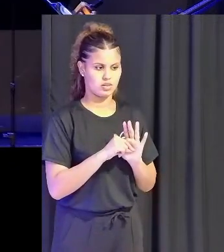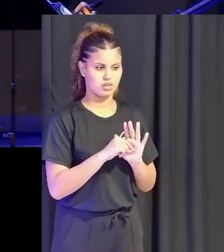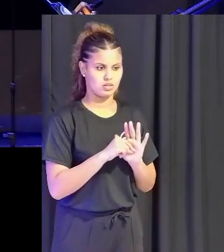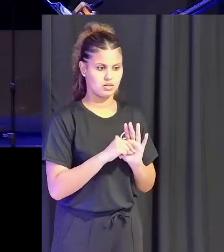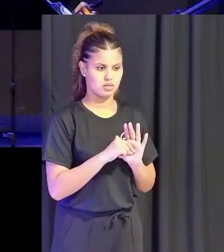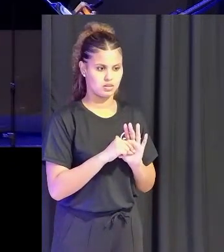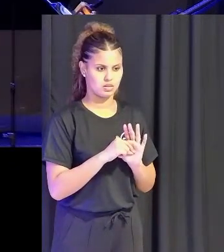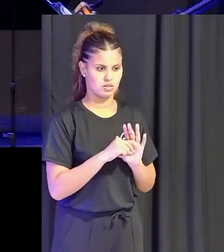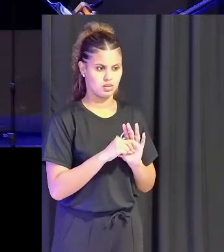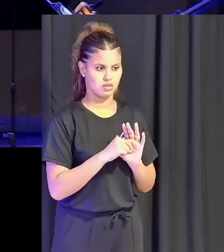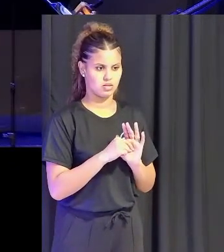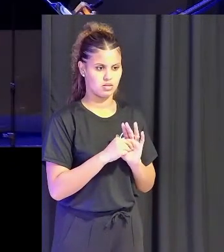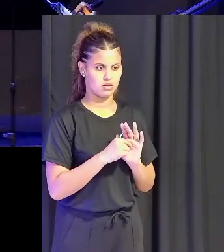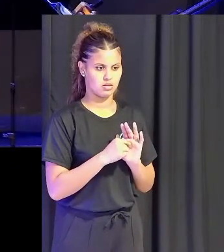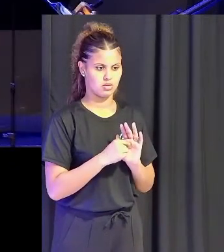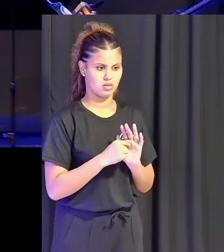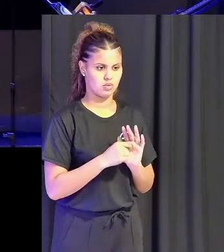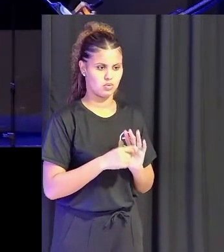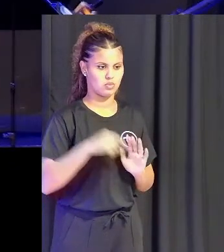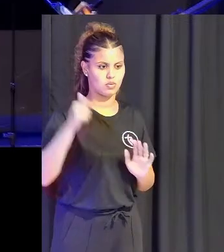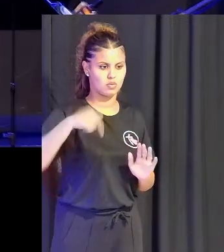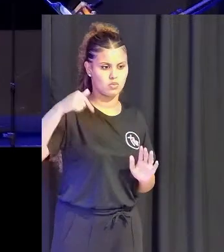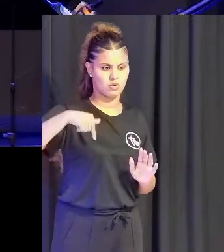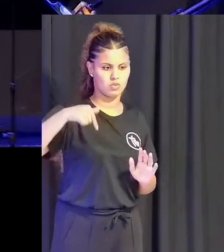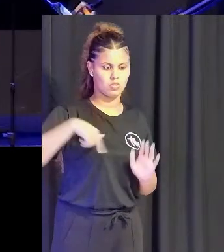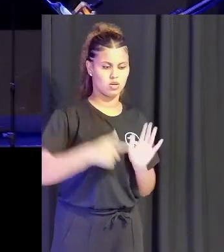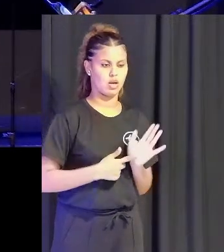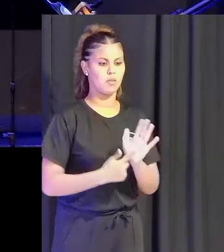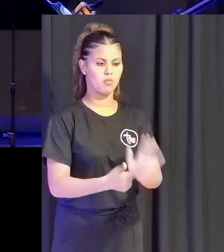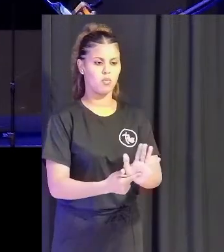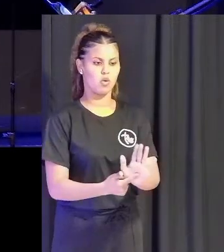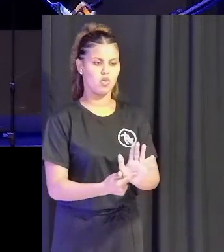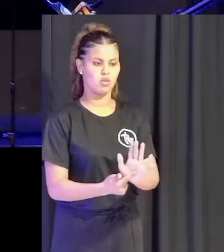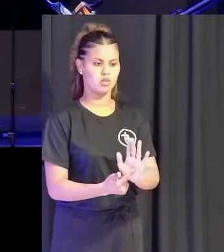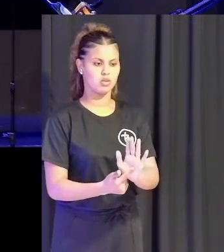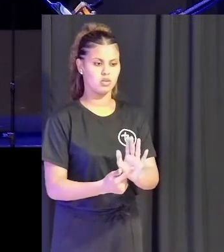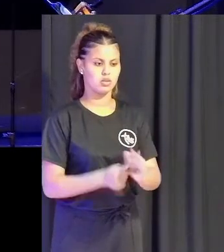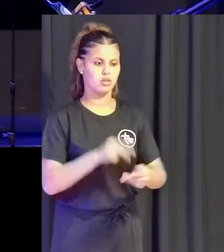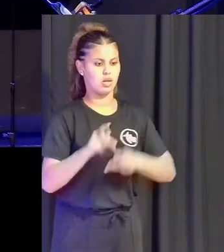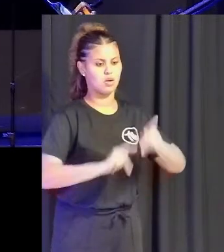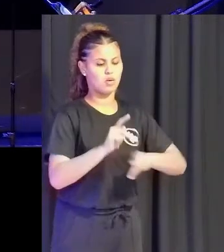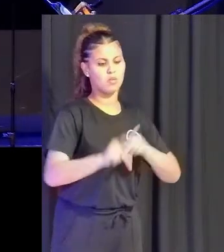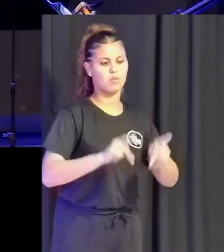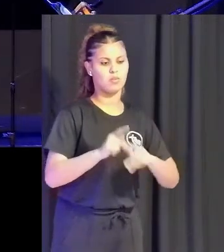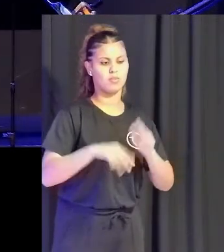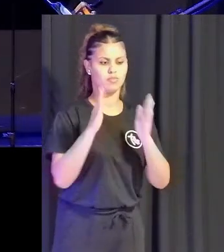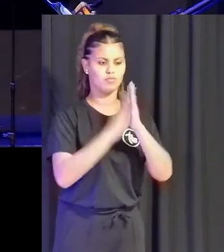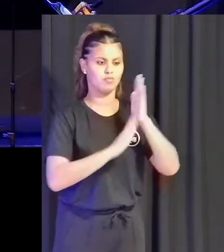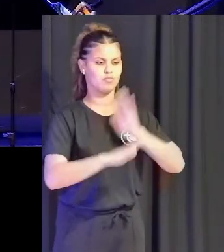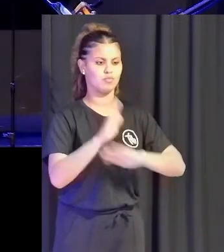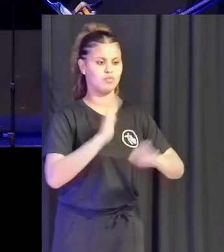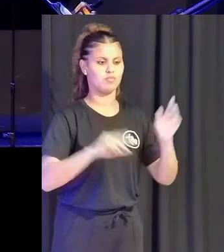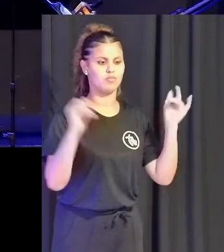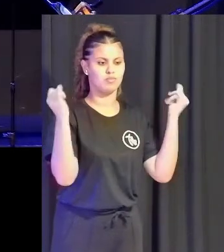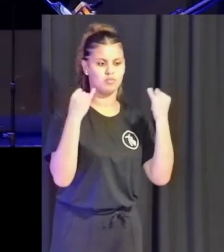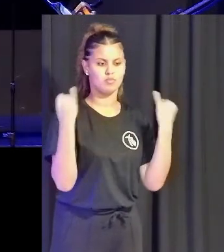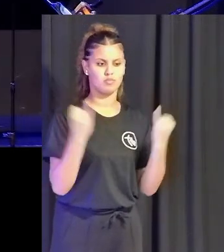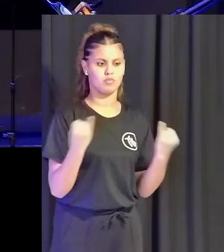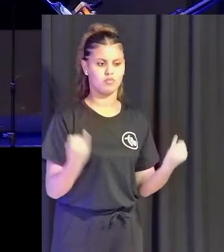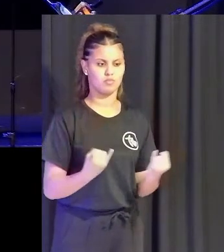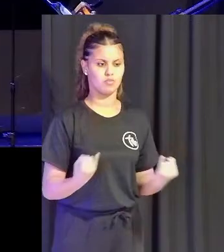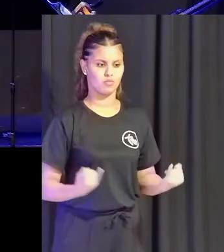afastaram adorando um ídolo em vez de Deus. Versículo 8 vai fazer uma referência a